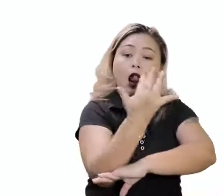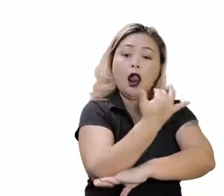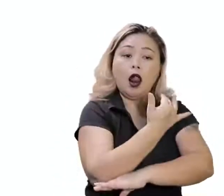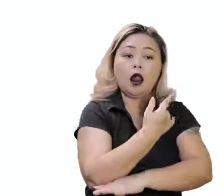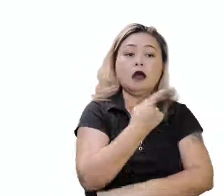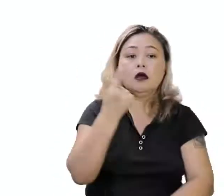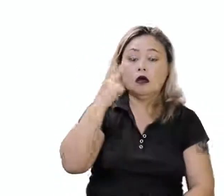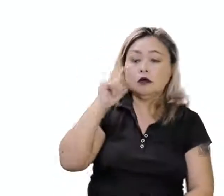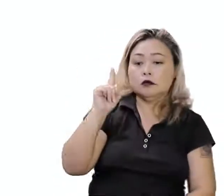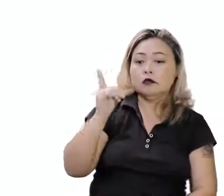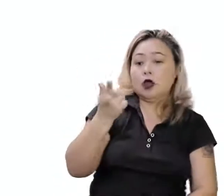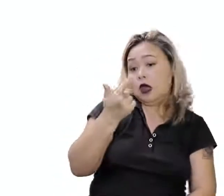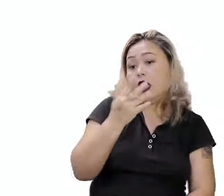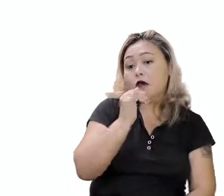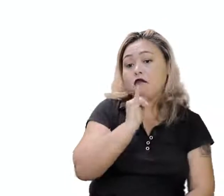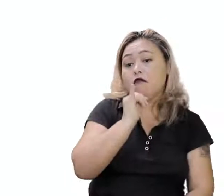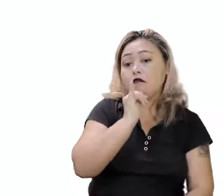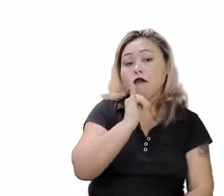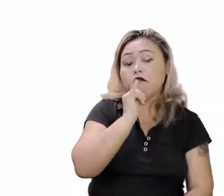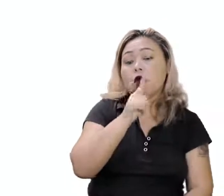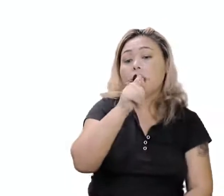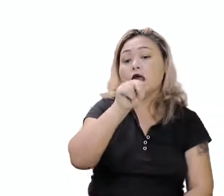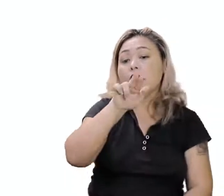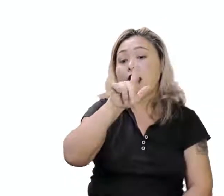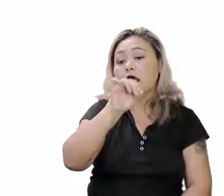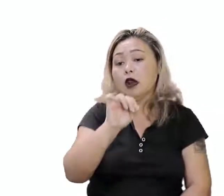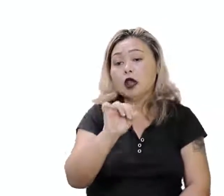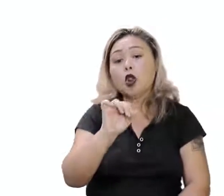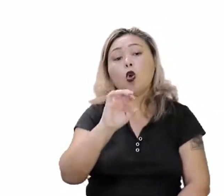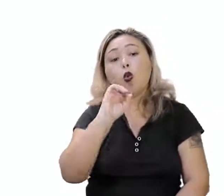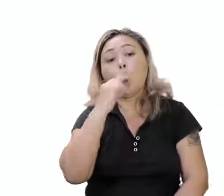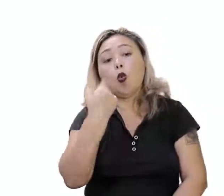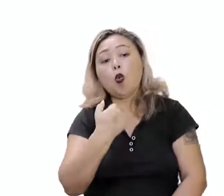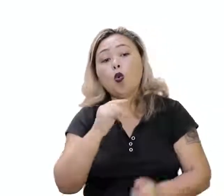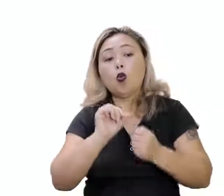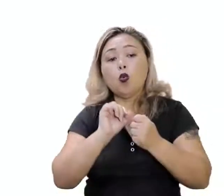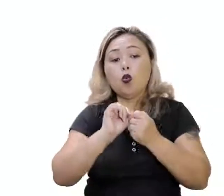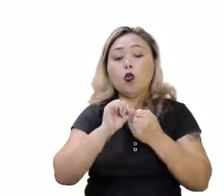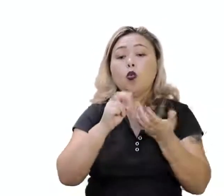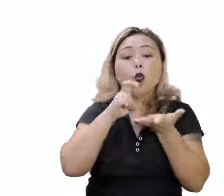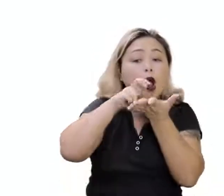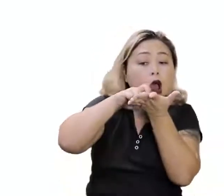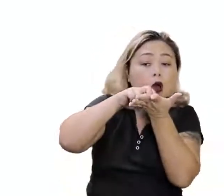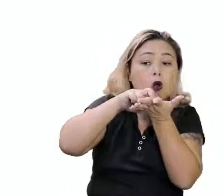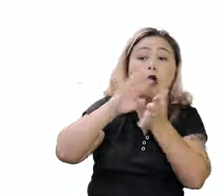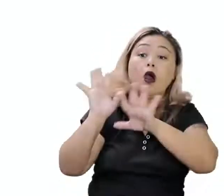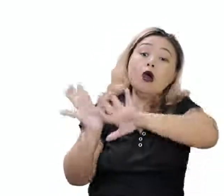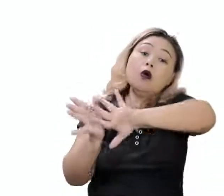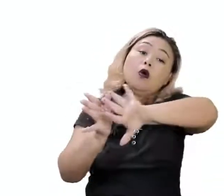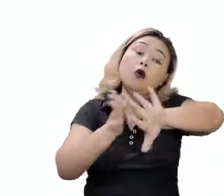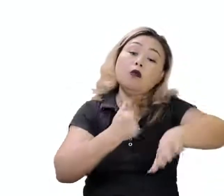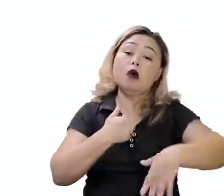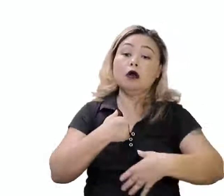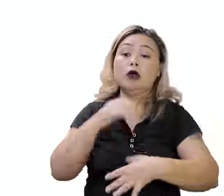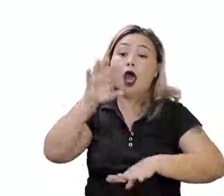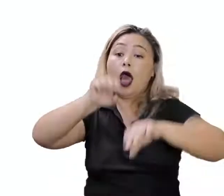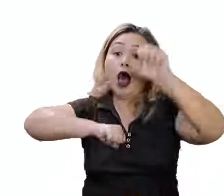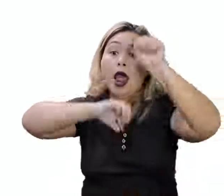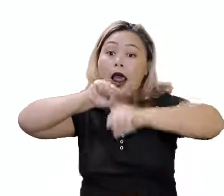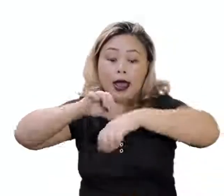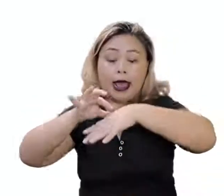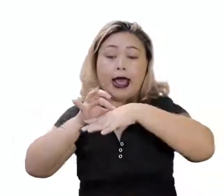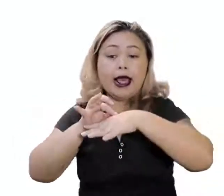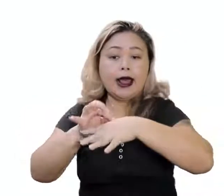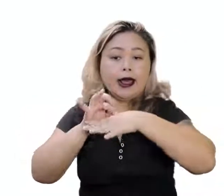e esse roedor, ou podem ser carnívoros, como você vai ter todos esses